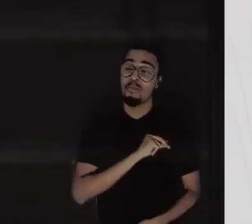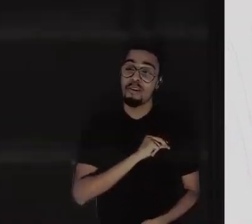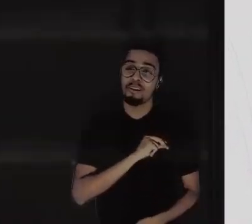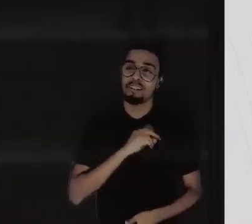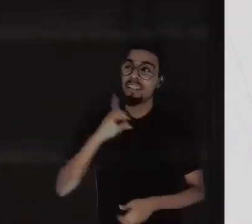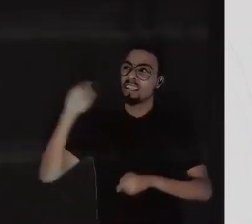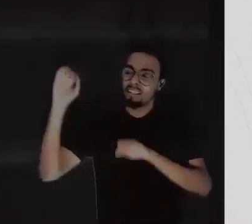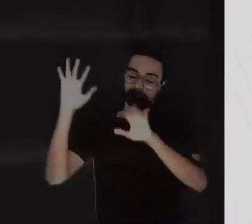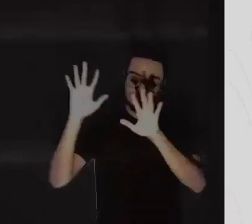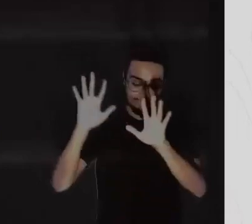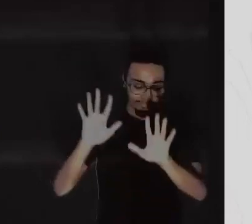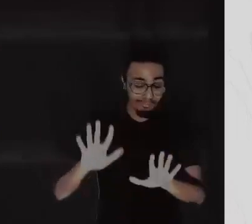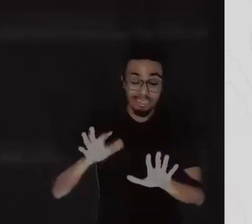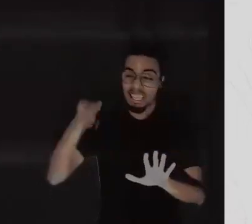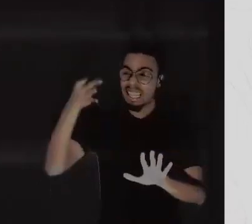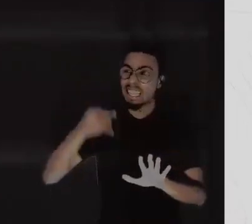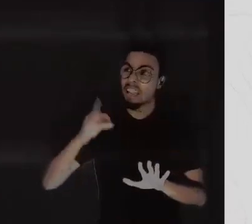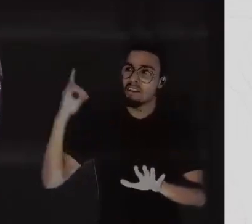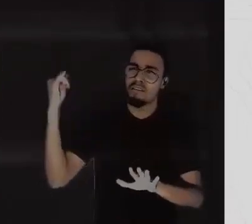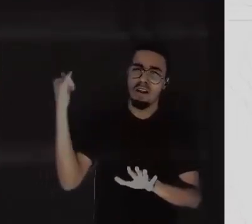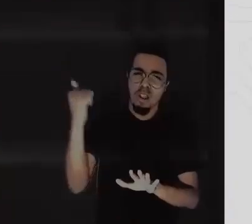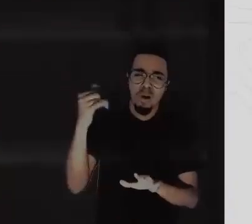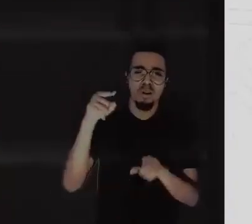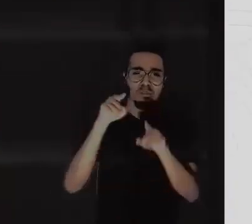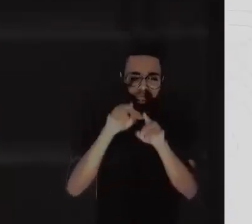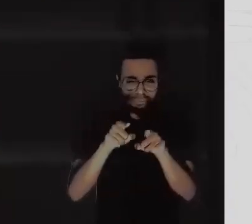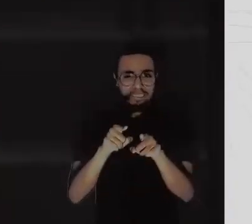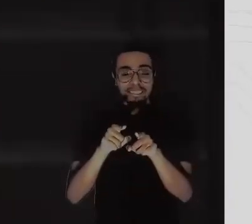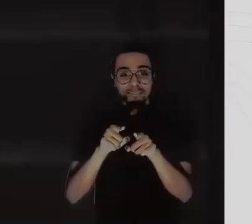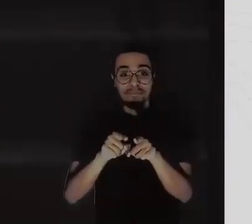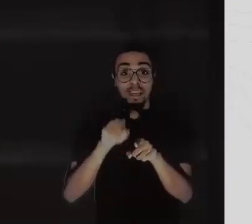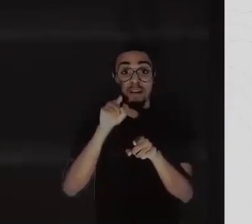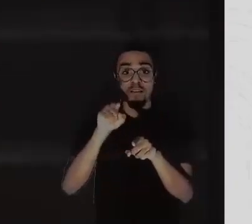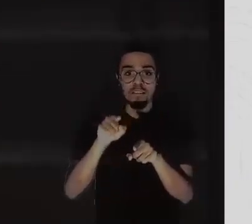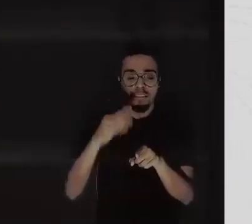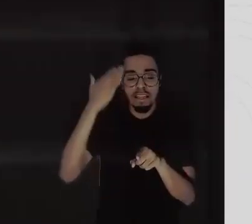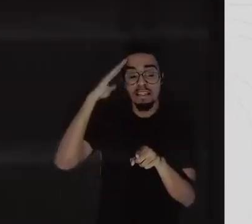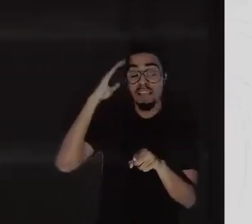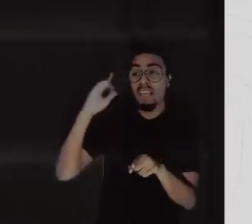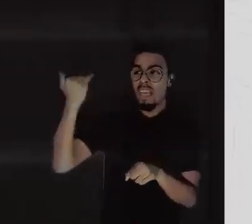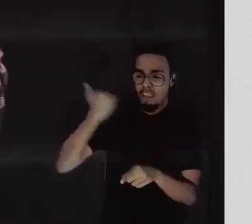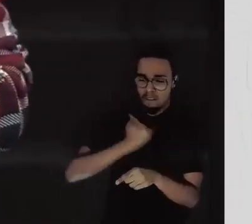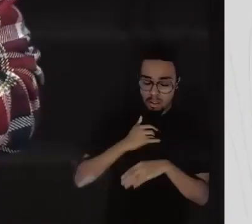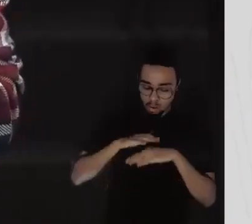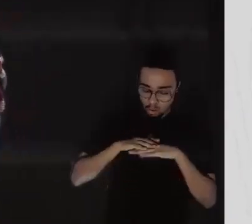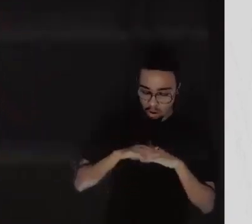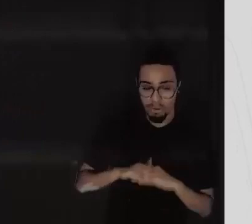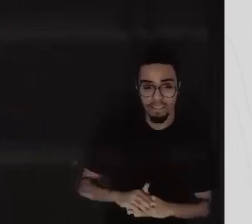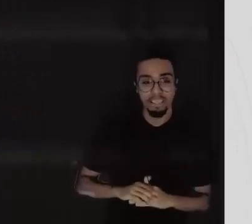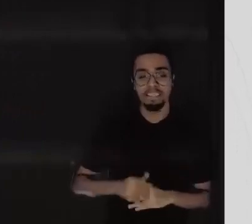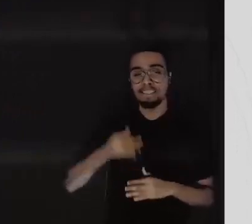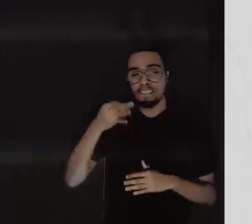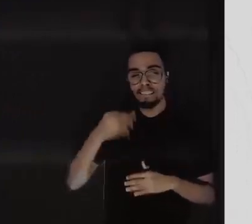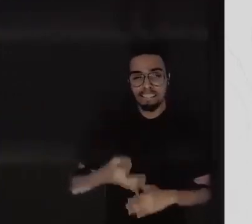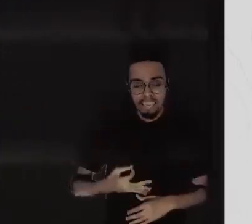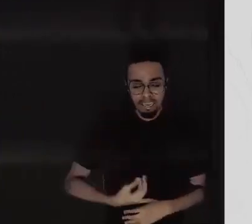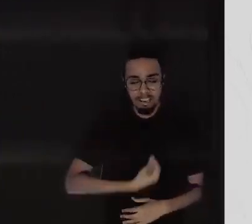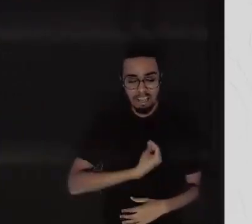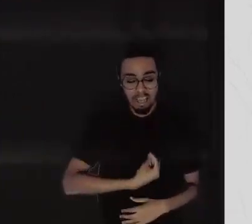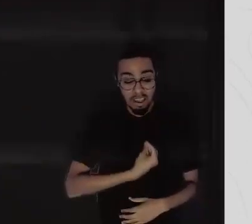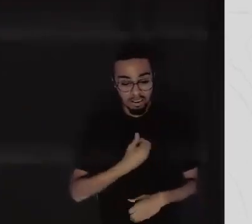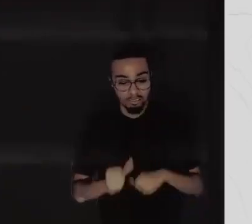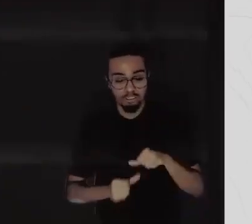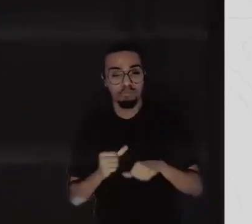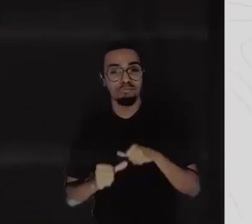Uau, que bênção! Tenho certeza que Deus falou com você nessa pregação. Se você ouviu a voz de Deus com humildade, tenho certeza que algo já